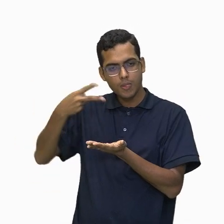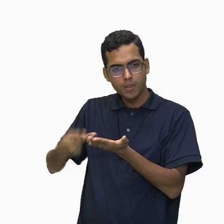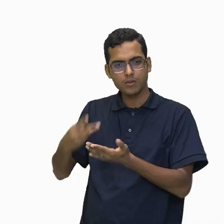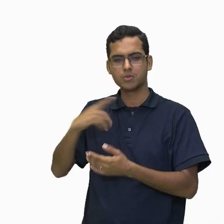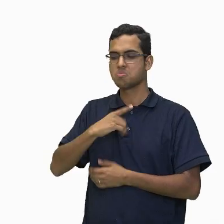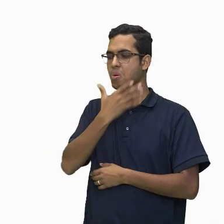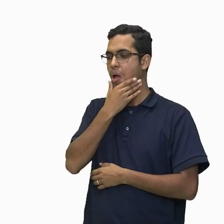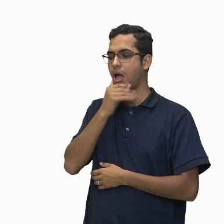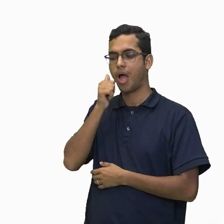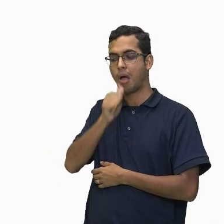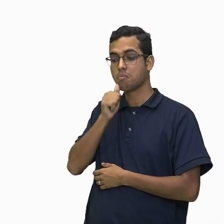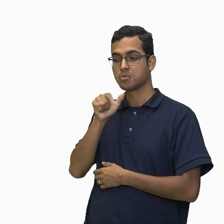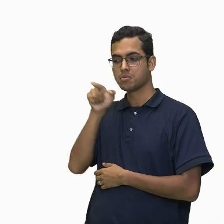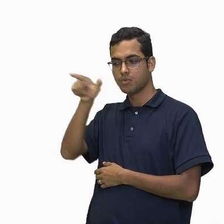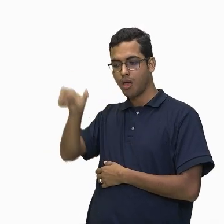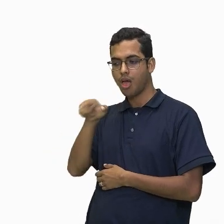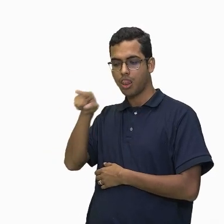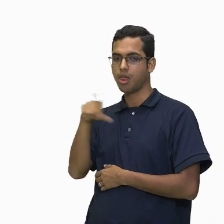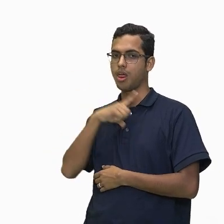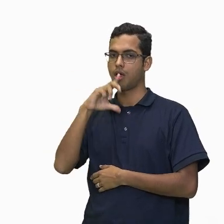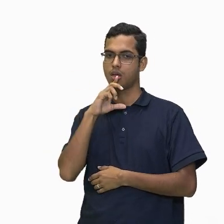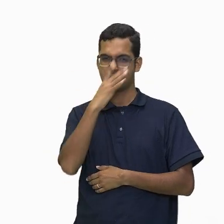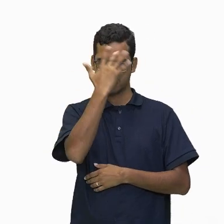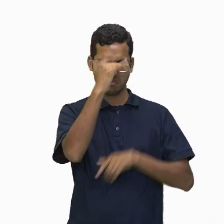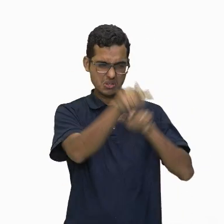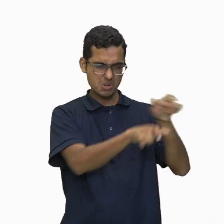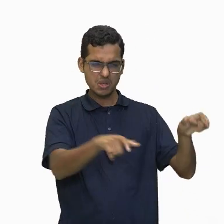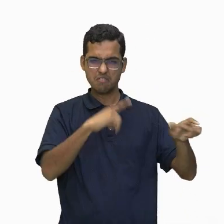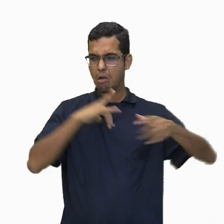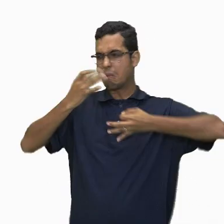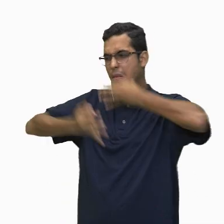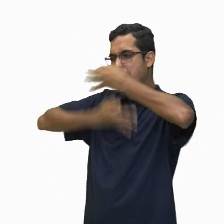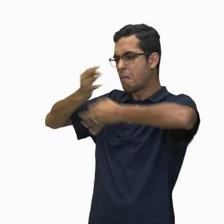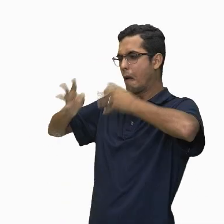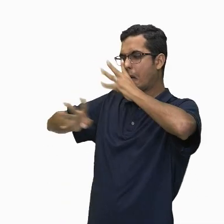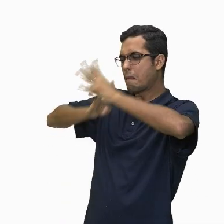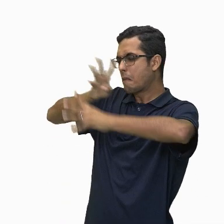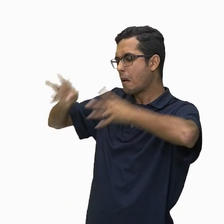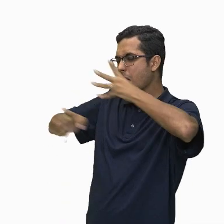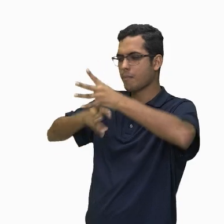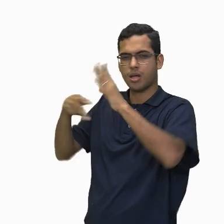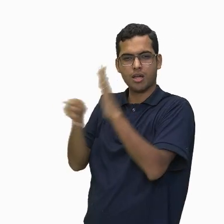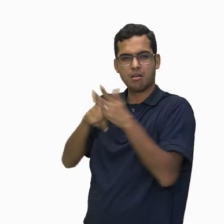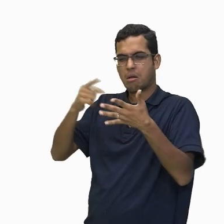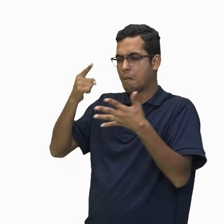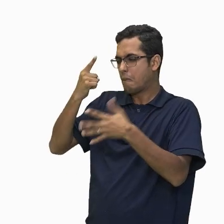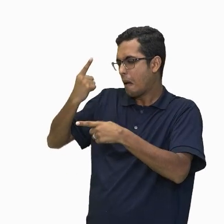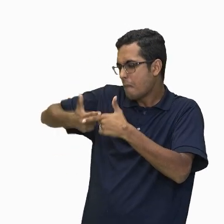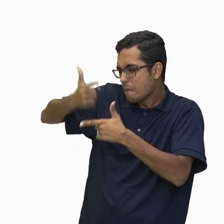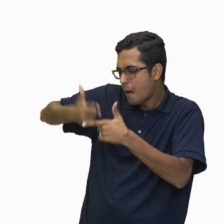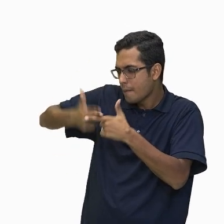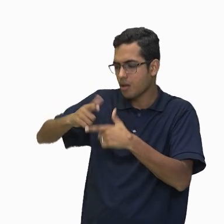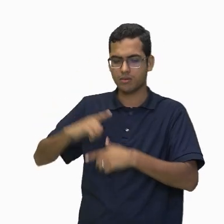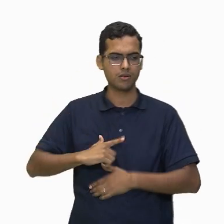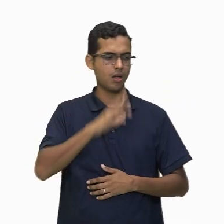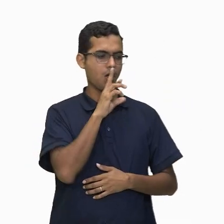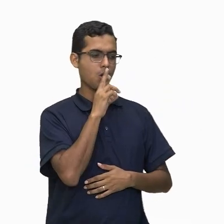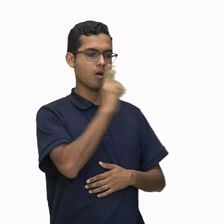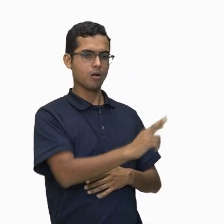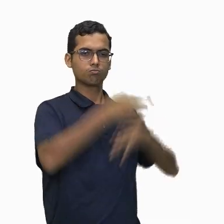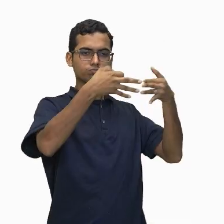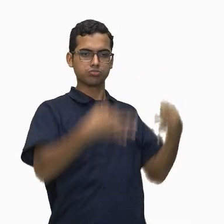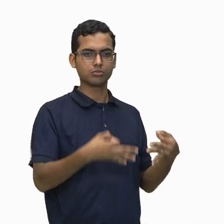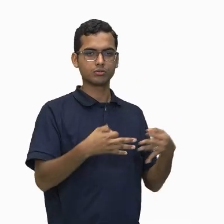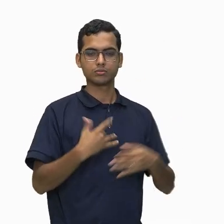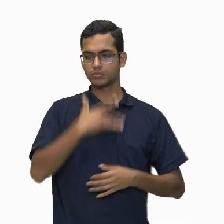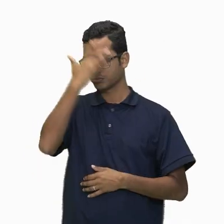temos stan, podem repetir aí, stan e clap back, clap back. Vamos para